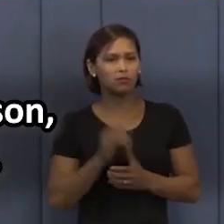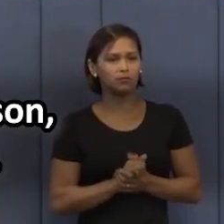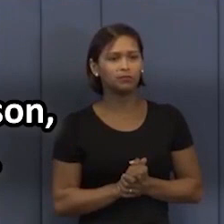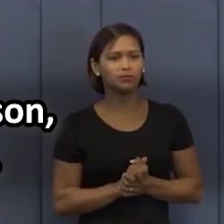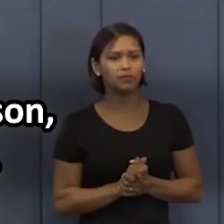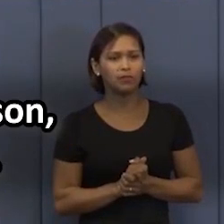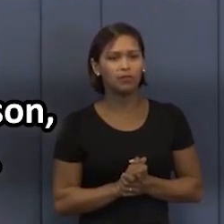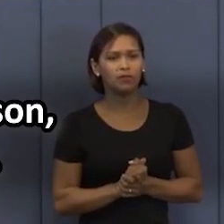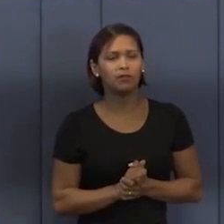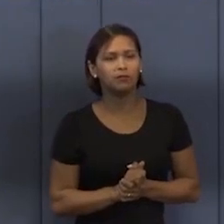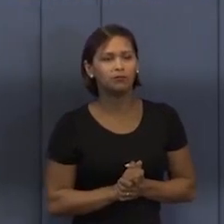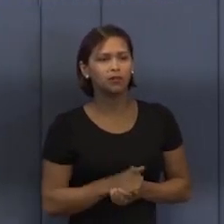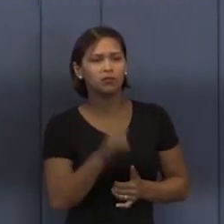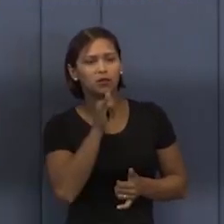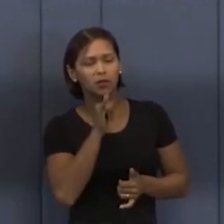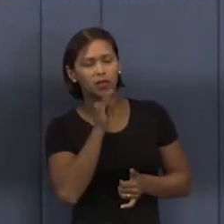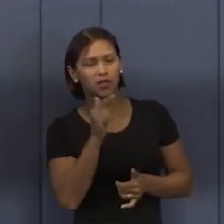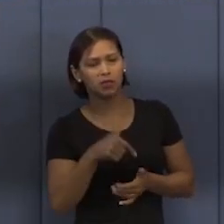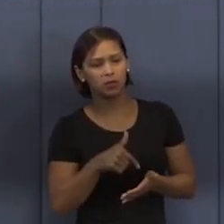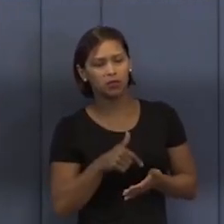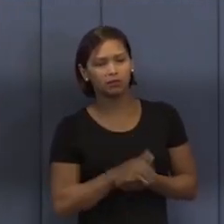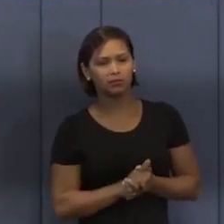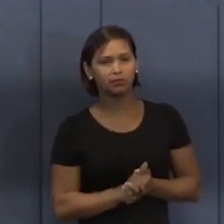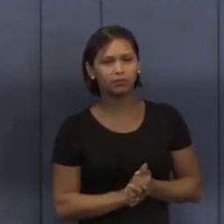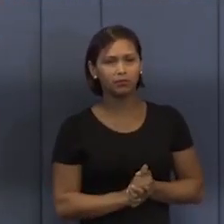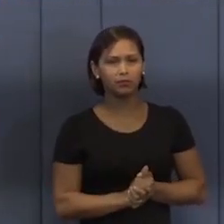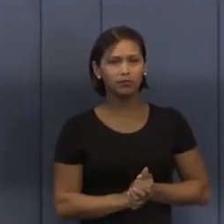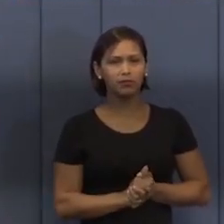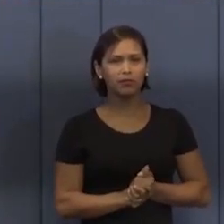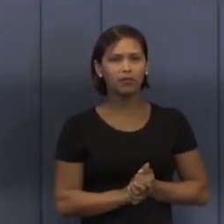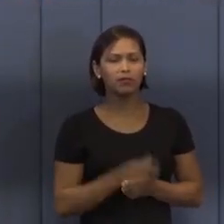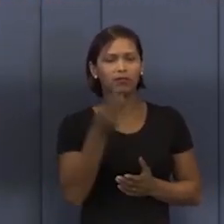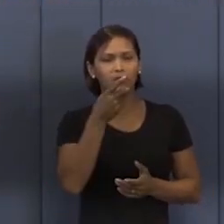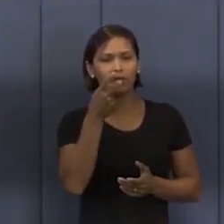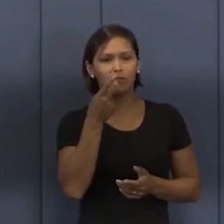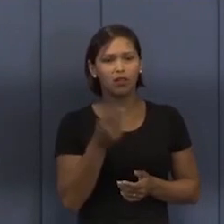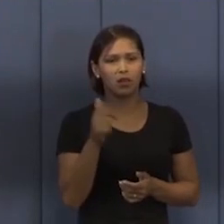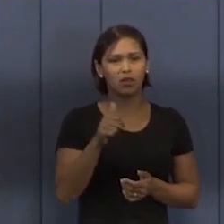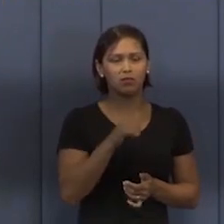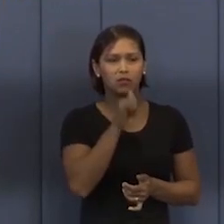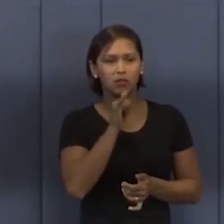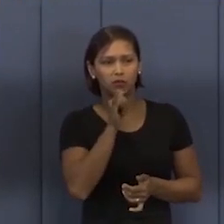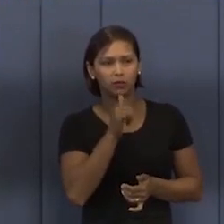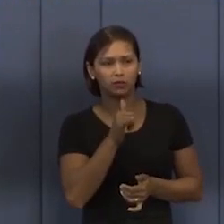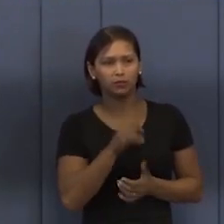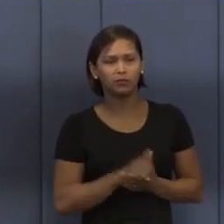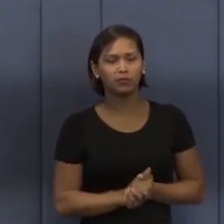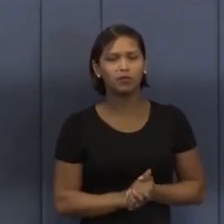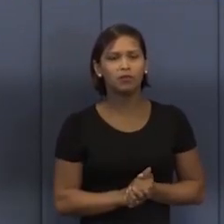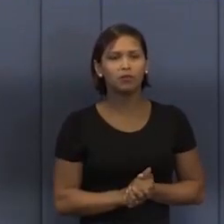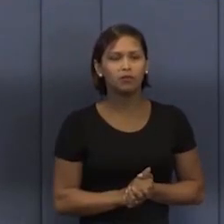vou abrir uma nota de rodapé aqui, que não tem na obra, estou trazendo aqui, verbalmente, essa nota de rodapé.